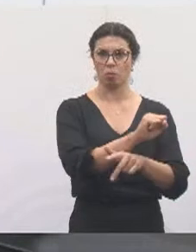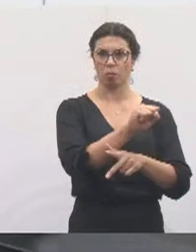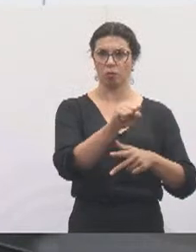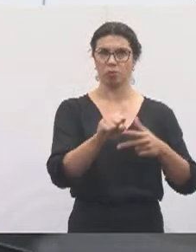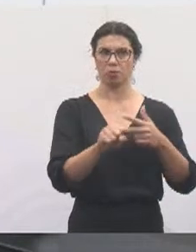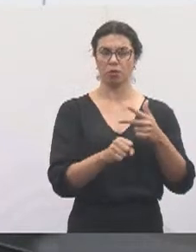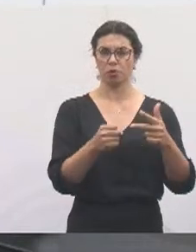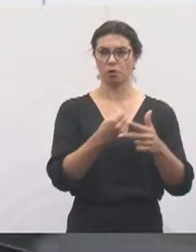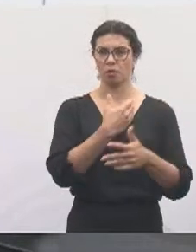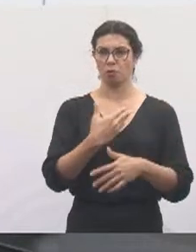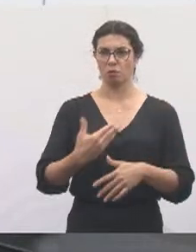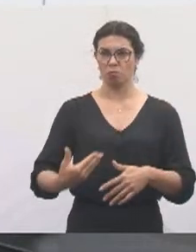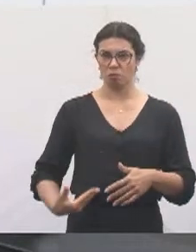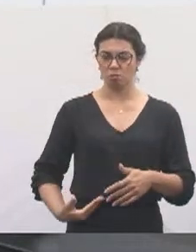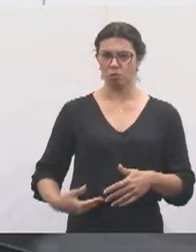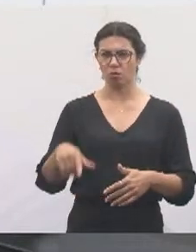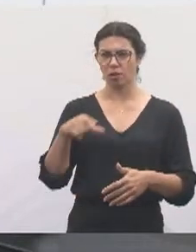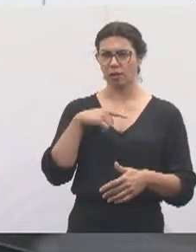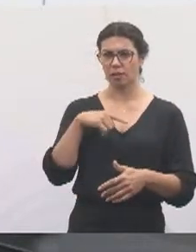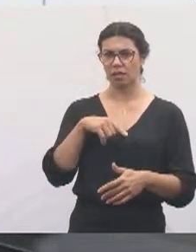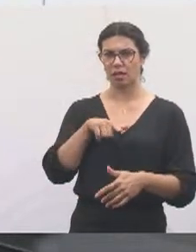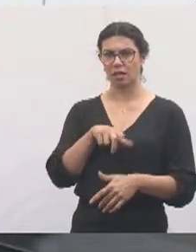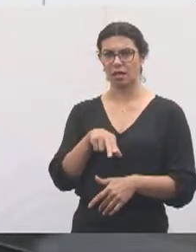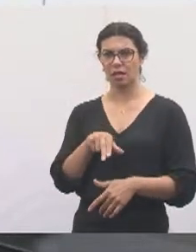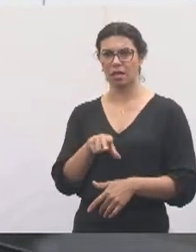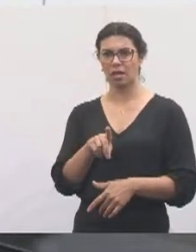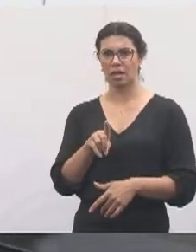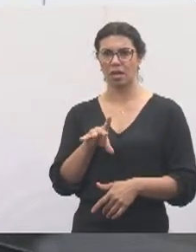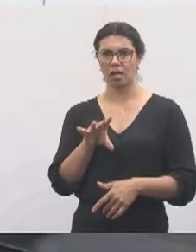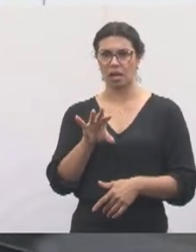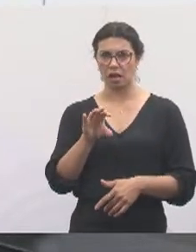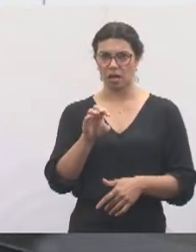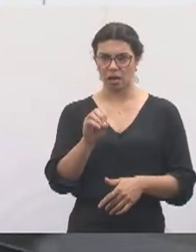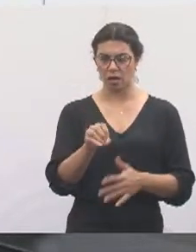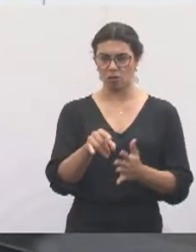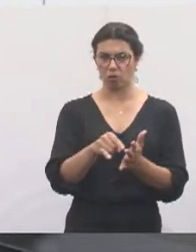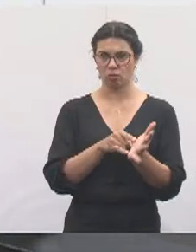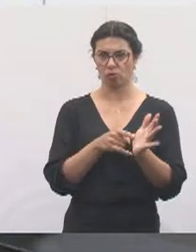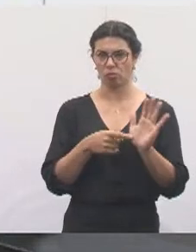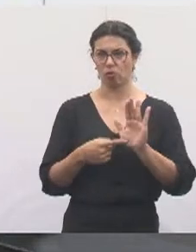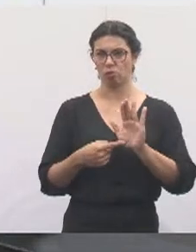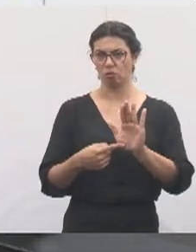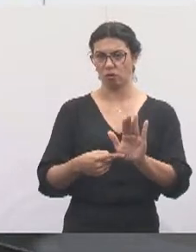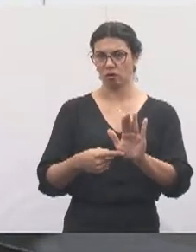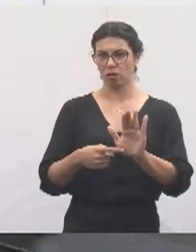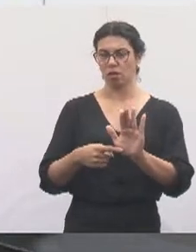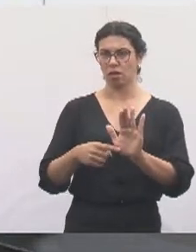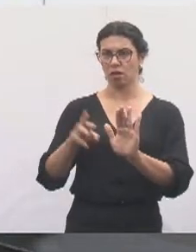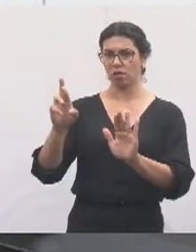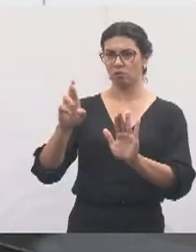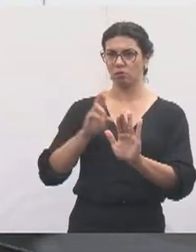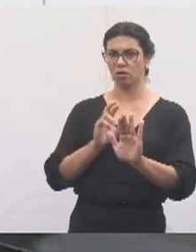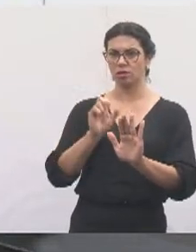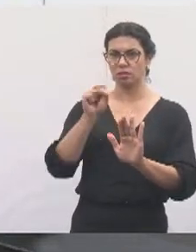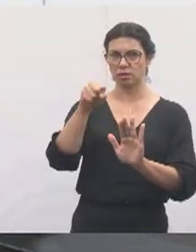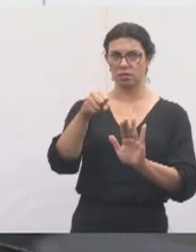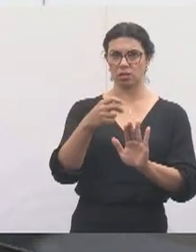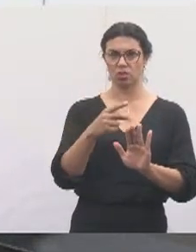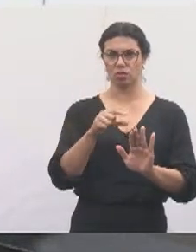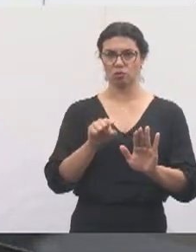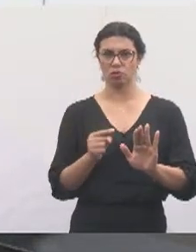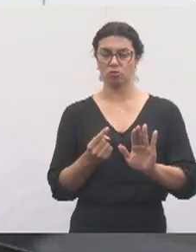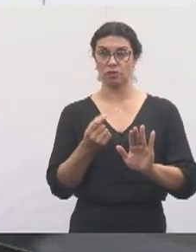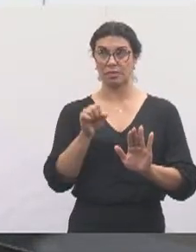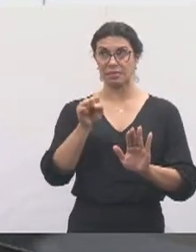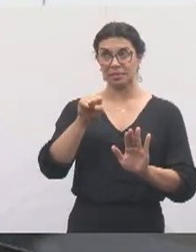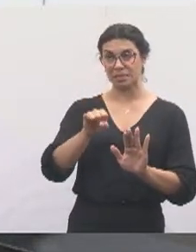estudos específico quanto a questão apontada neste documento resposta sim 2.1 se sim favor